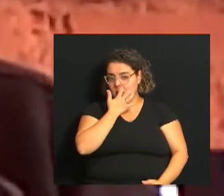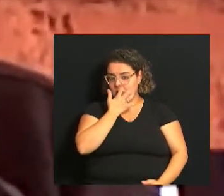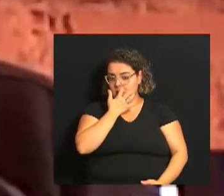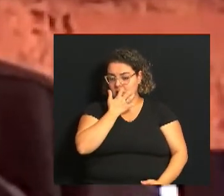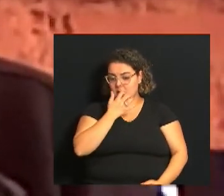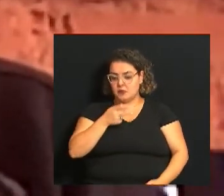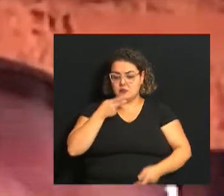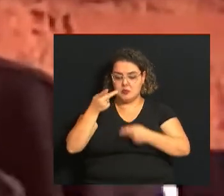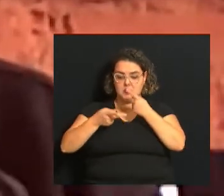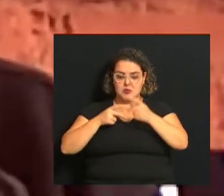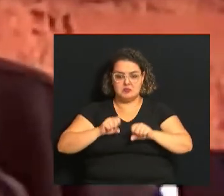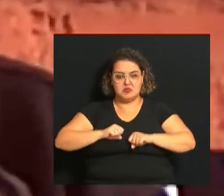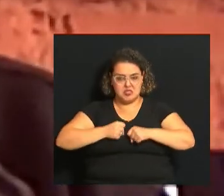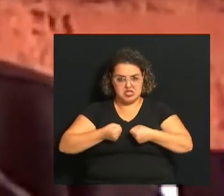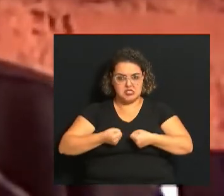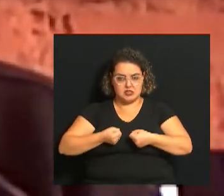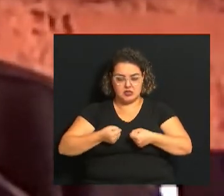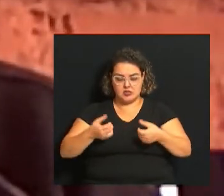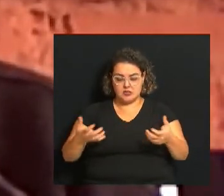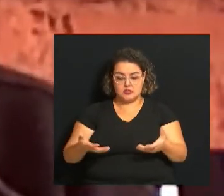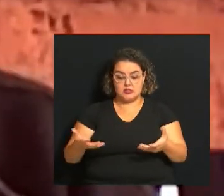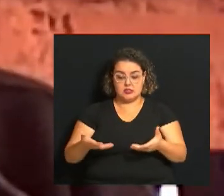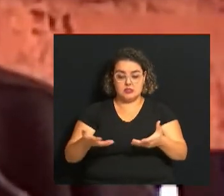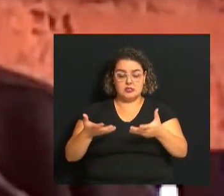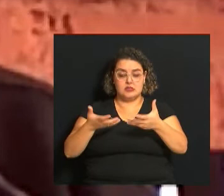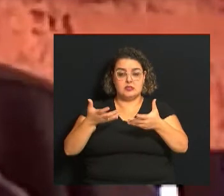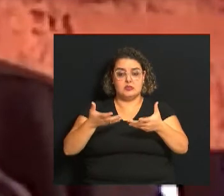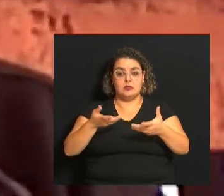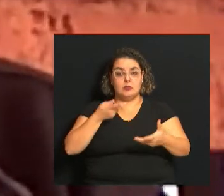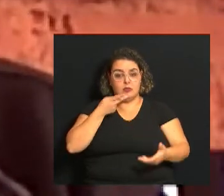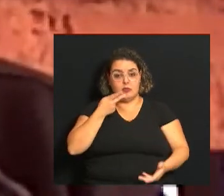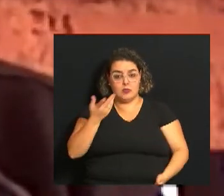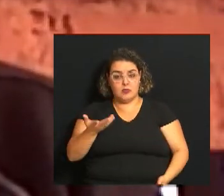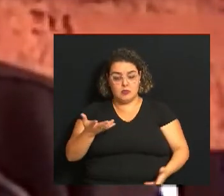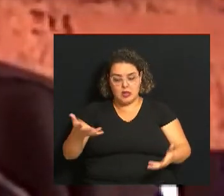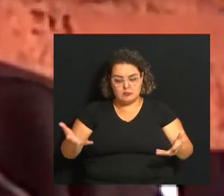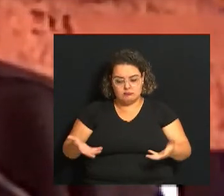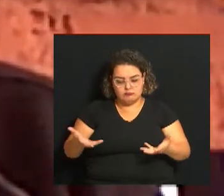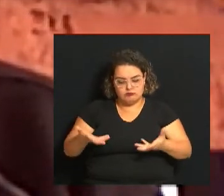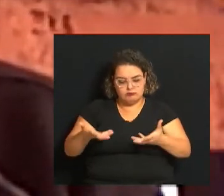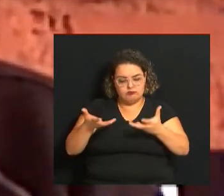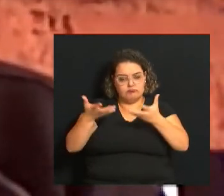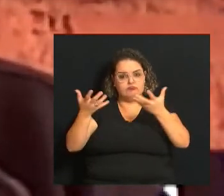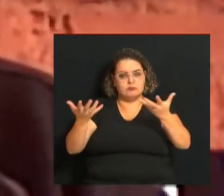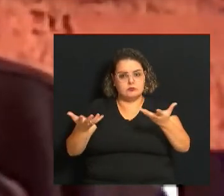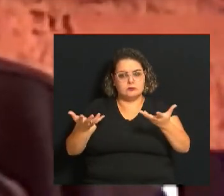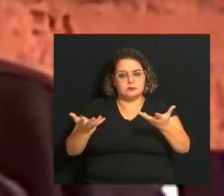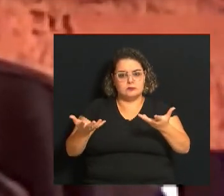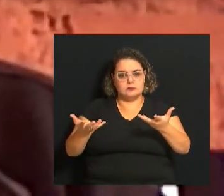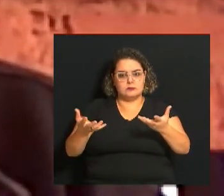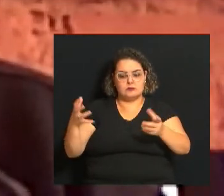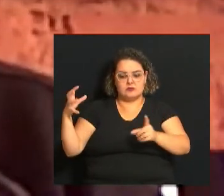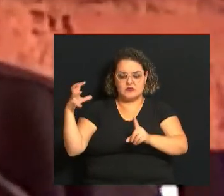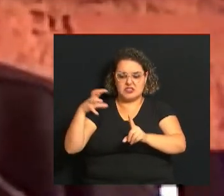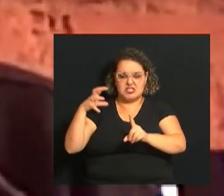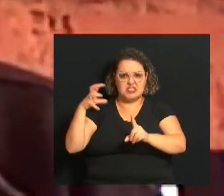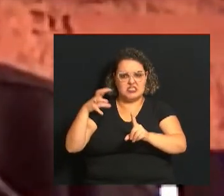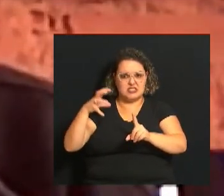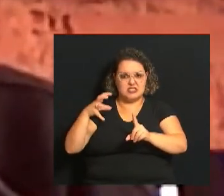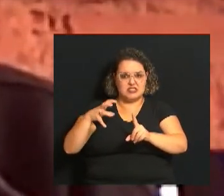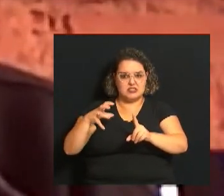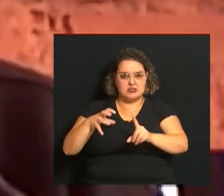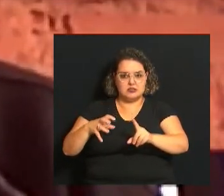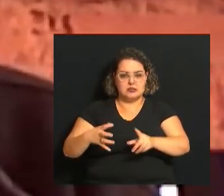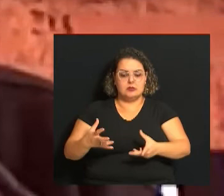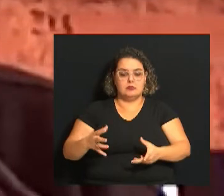ódio, ele alimenta, como você se referiu, ele alimenta o ataque, né, às